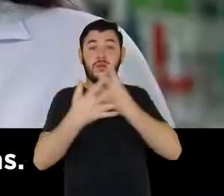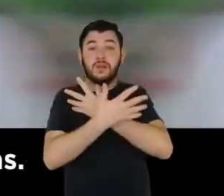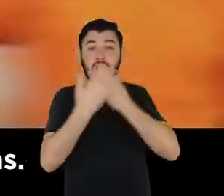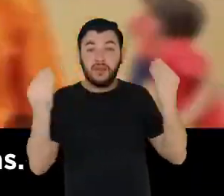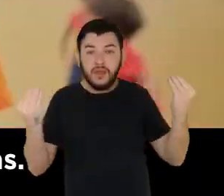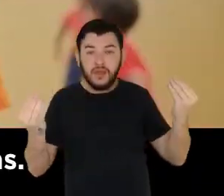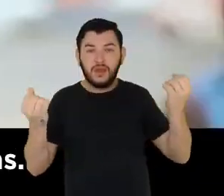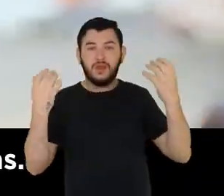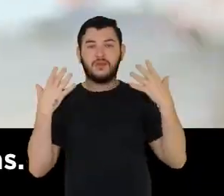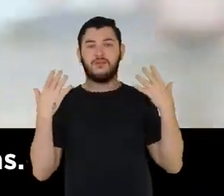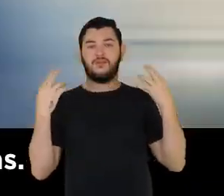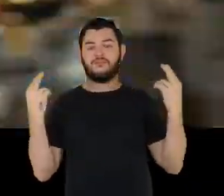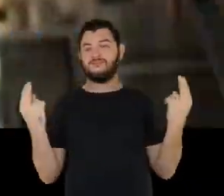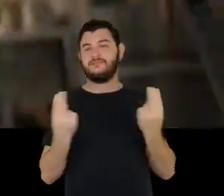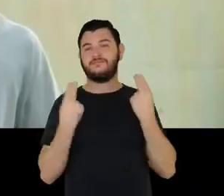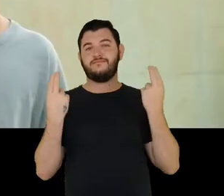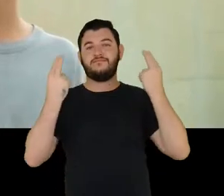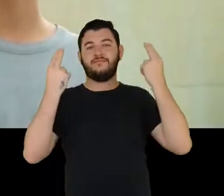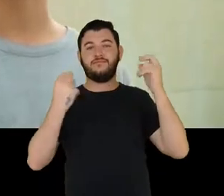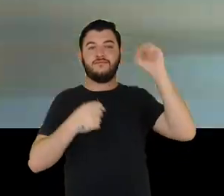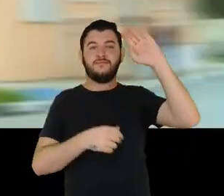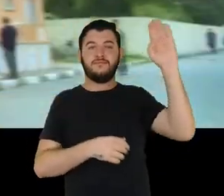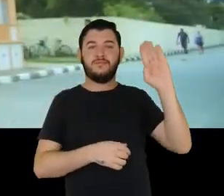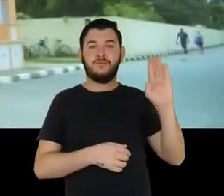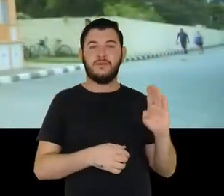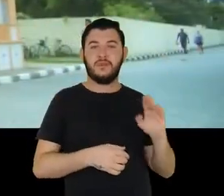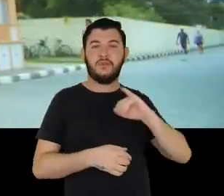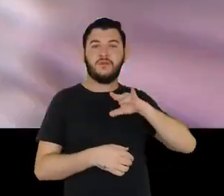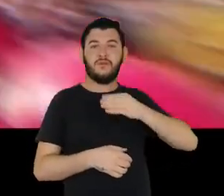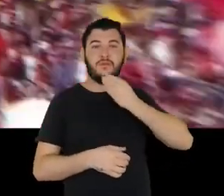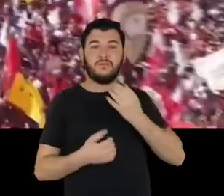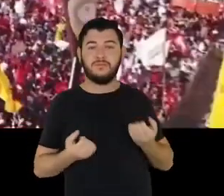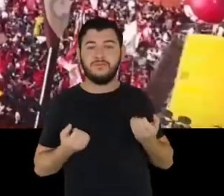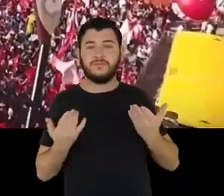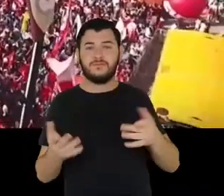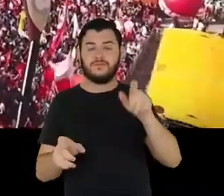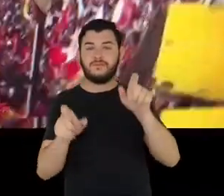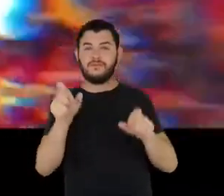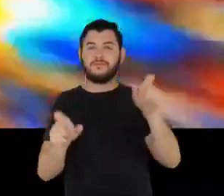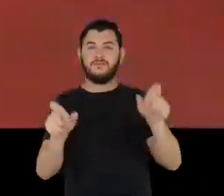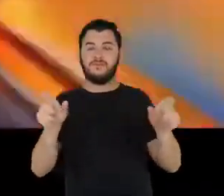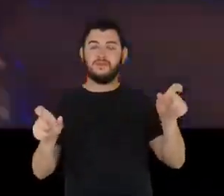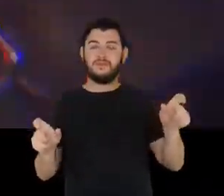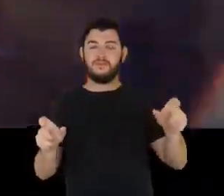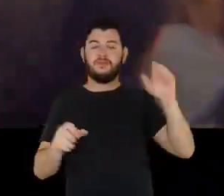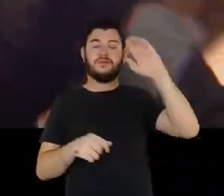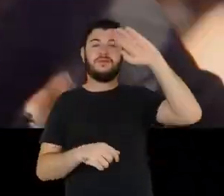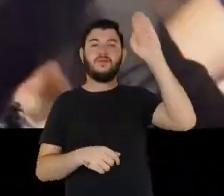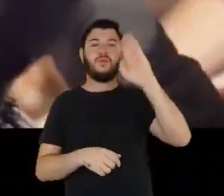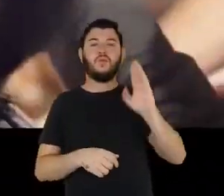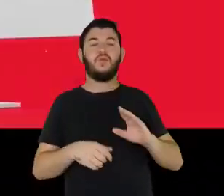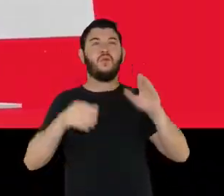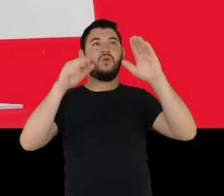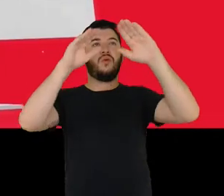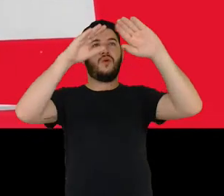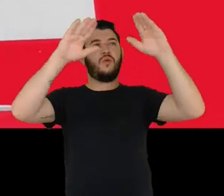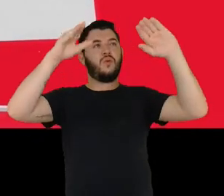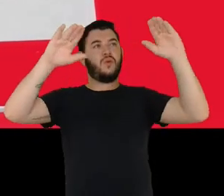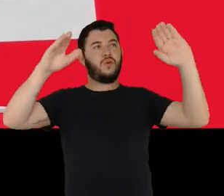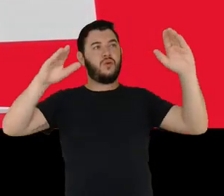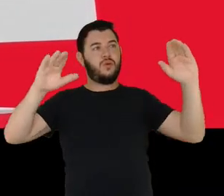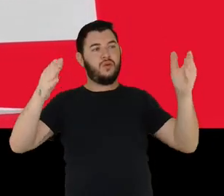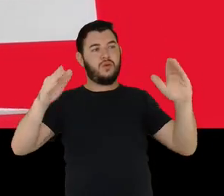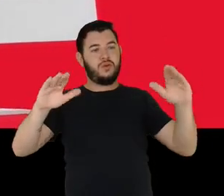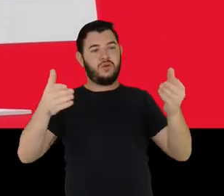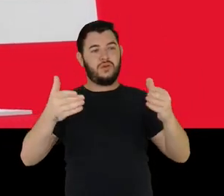para todos e todas. Um Brasil gigante. Um Brasil com a cara do povo. Para quem